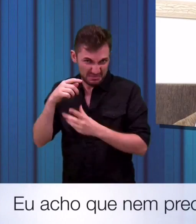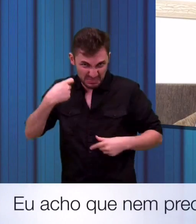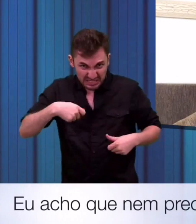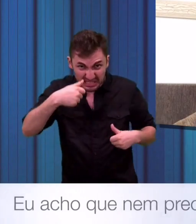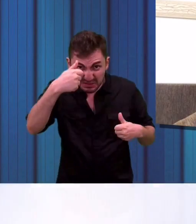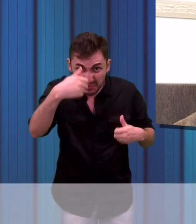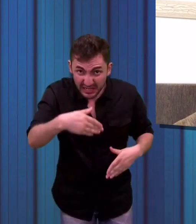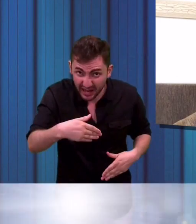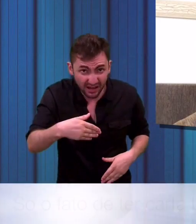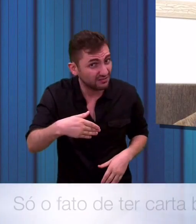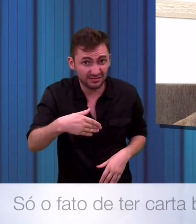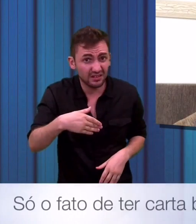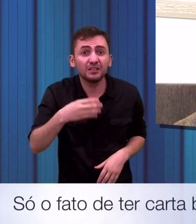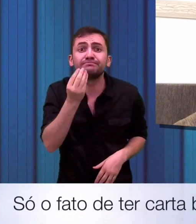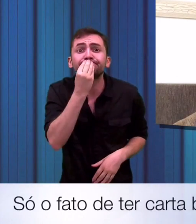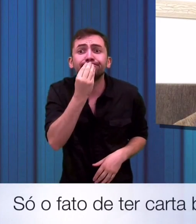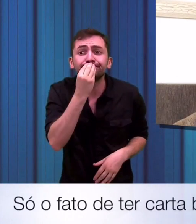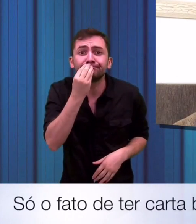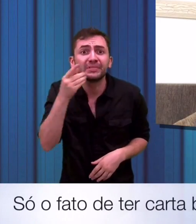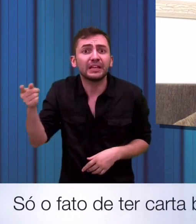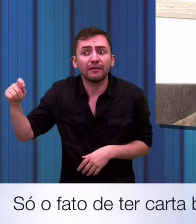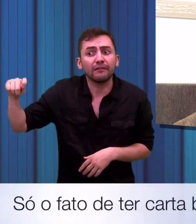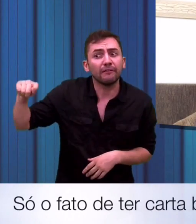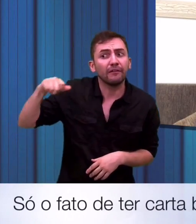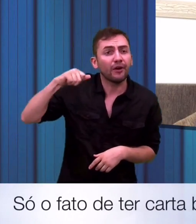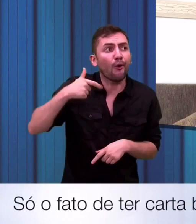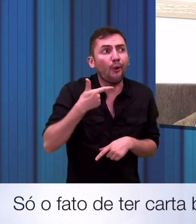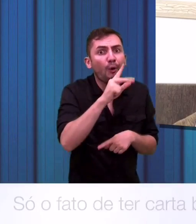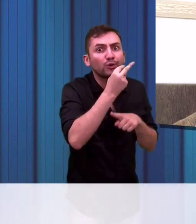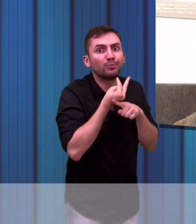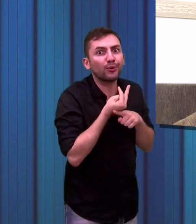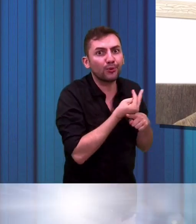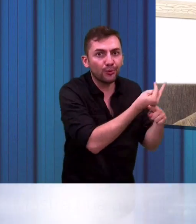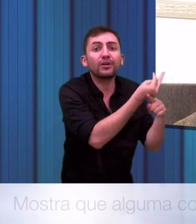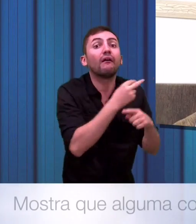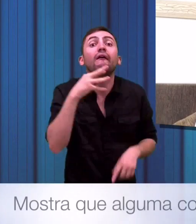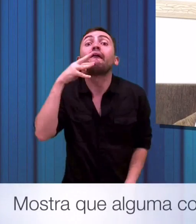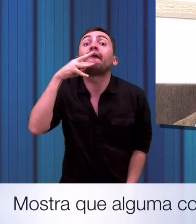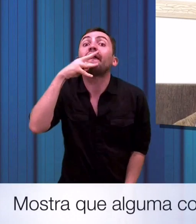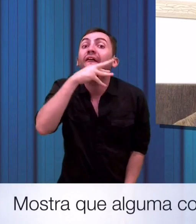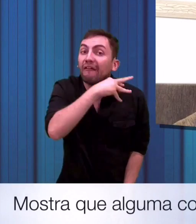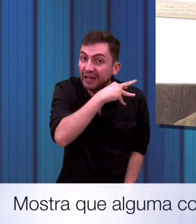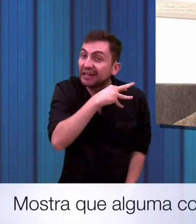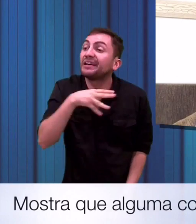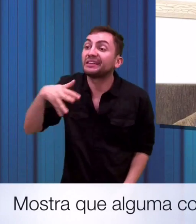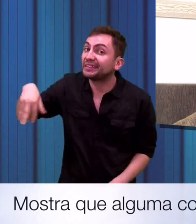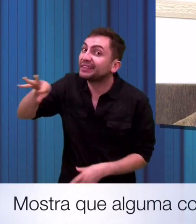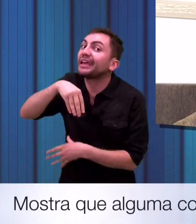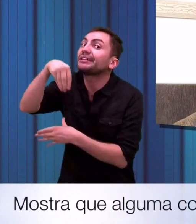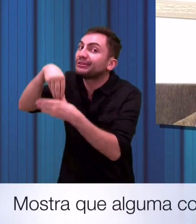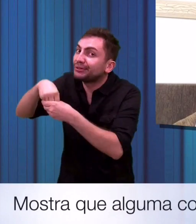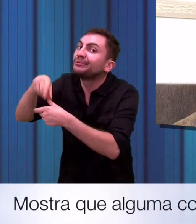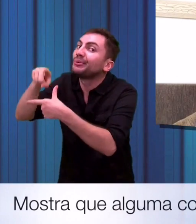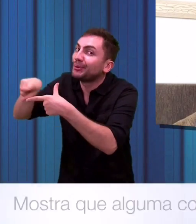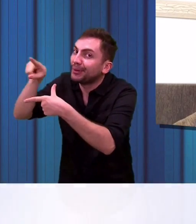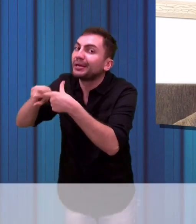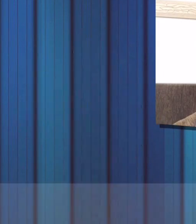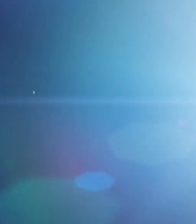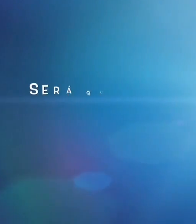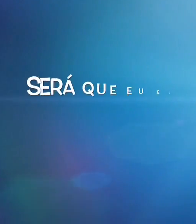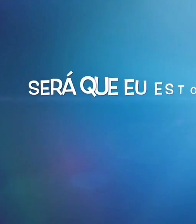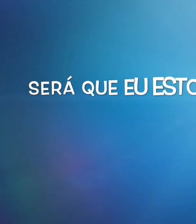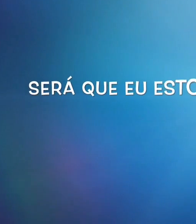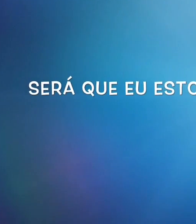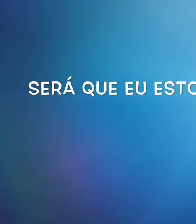preciso falar mais nada. Só o fato de eu ter carta branca para procurar outra fono mostra que alguma coisa ali estava bem